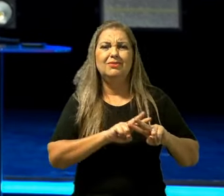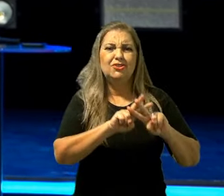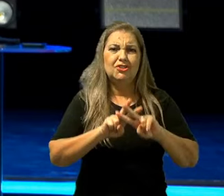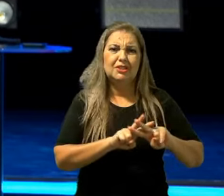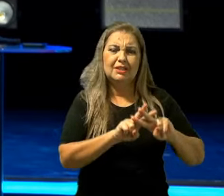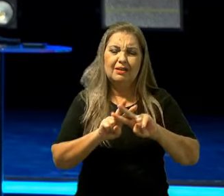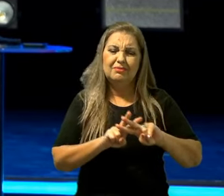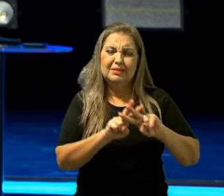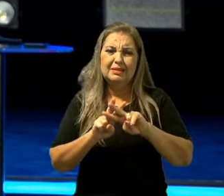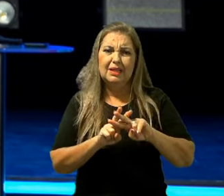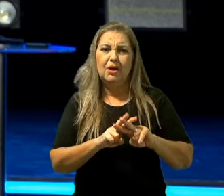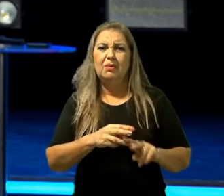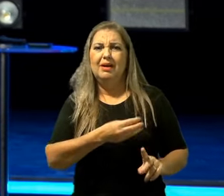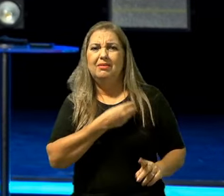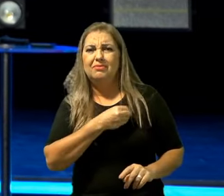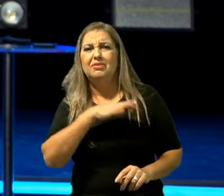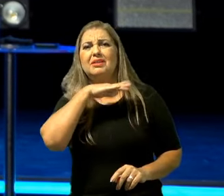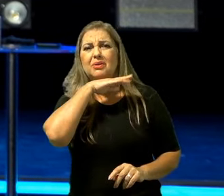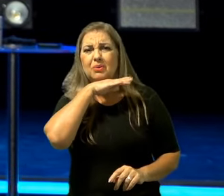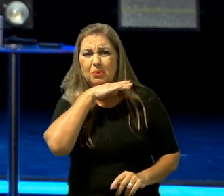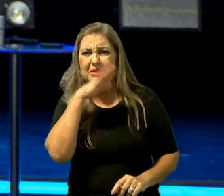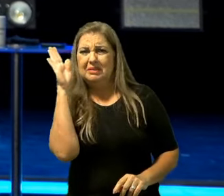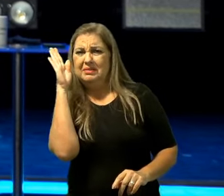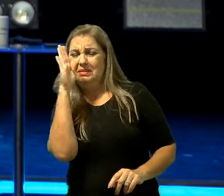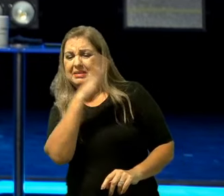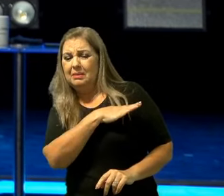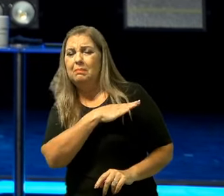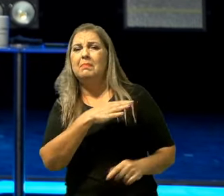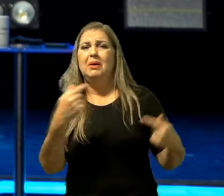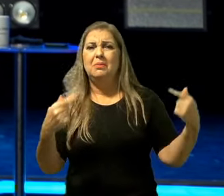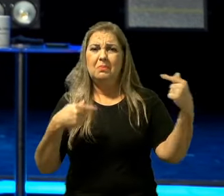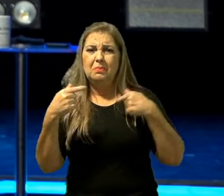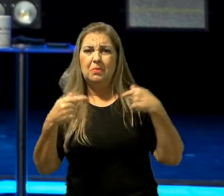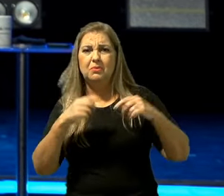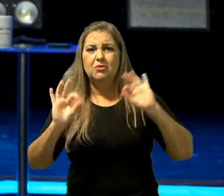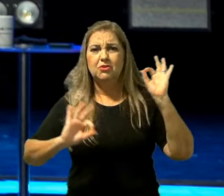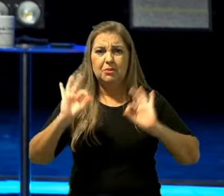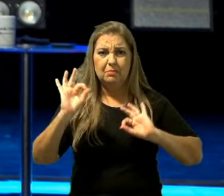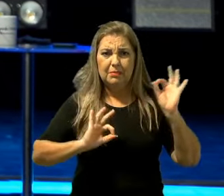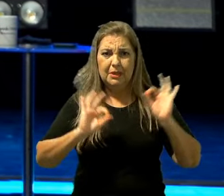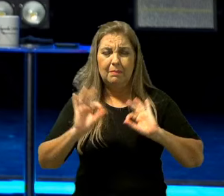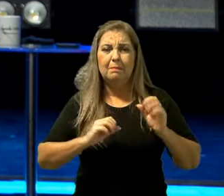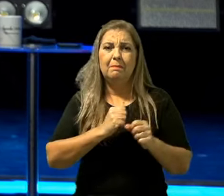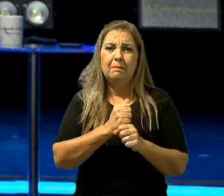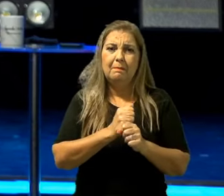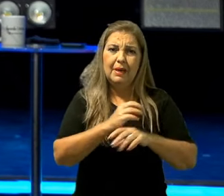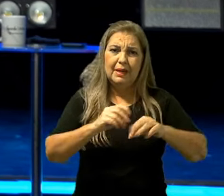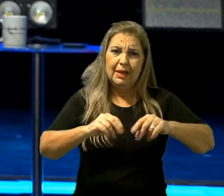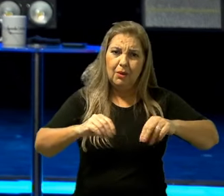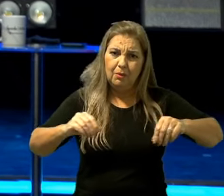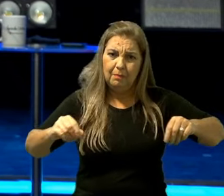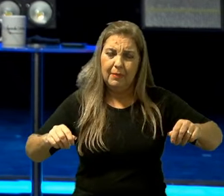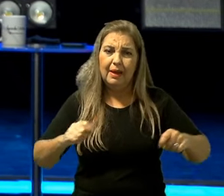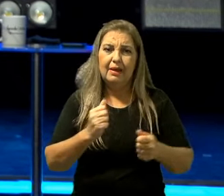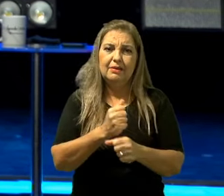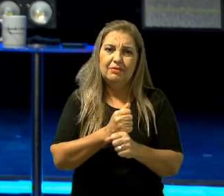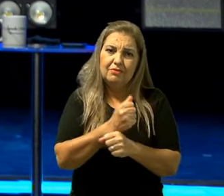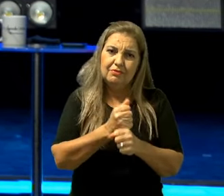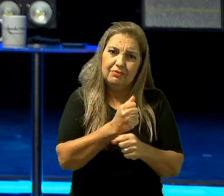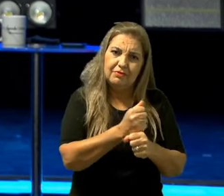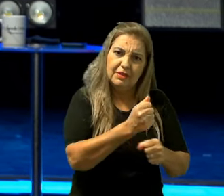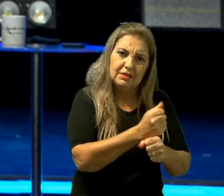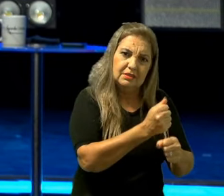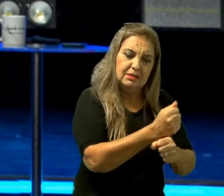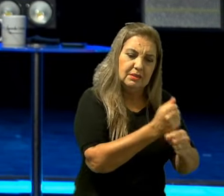Tornaram-lhes a vida amarga, impondo-lhes a árdua tarefa de preparar o barro e fazer tijolos. Fala comigo, amassadores